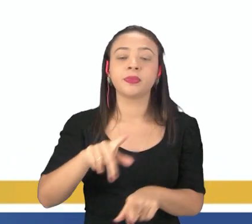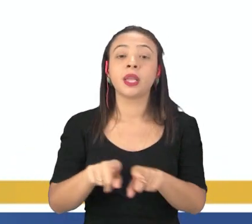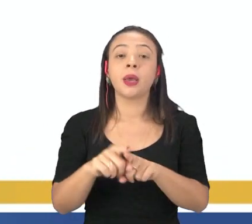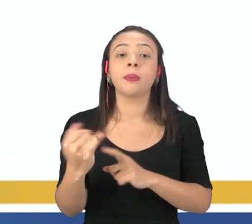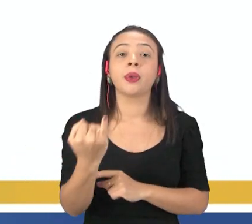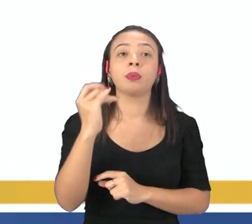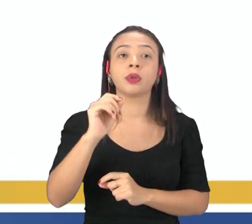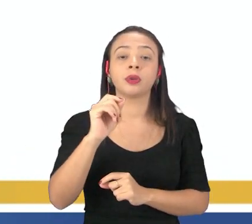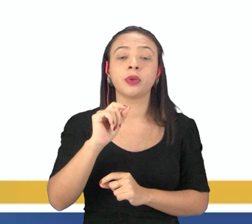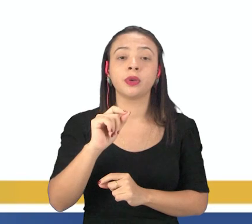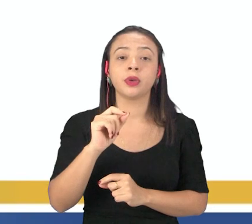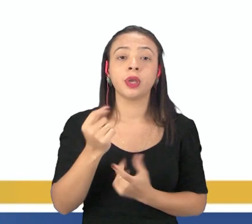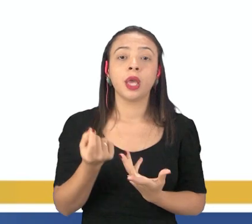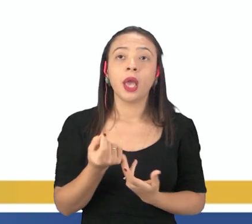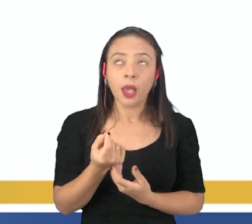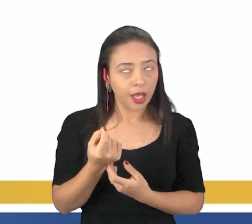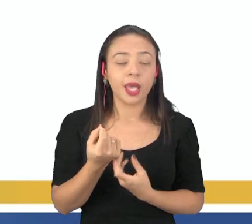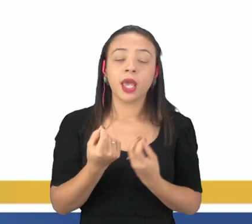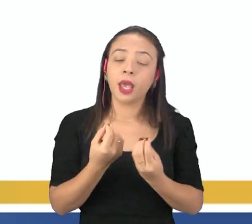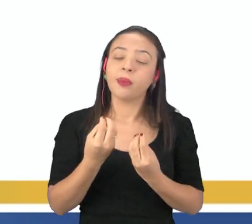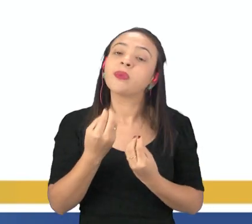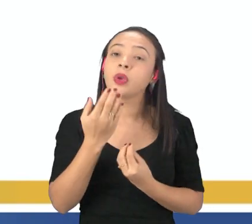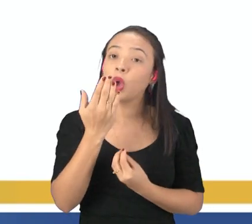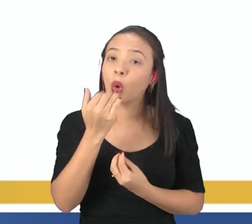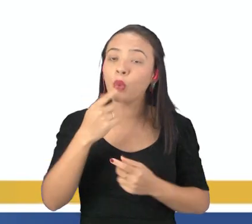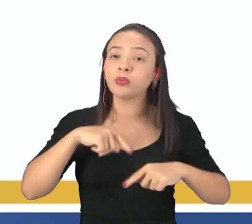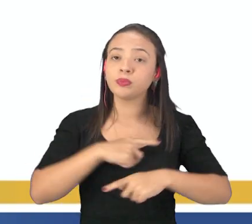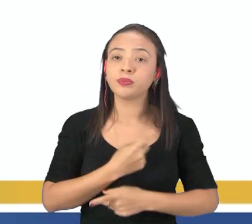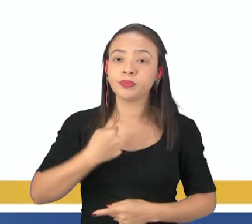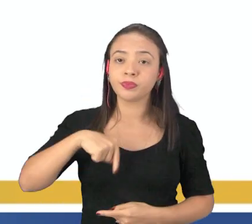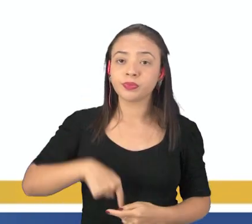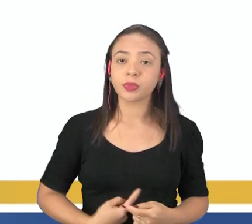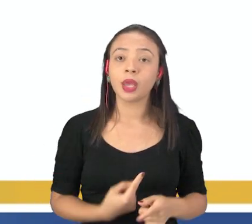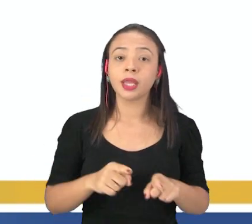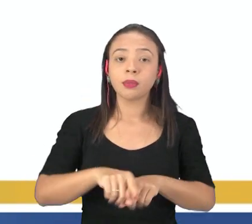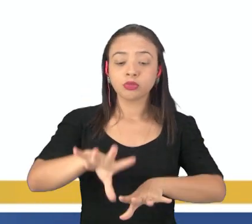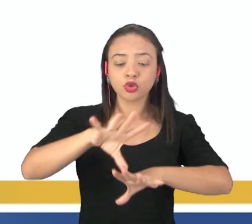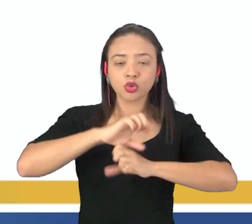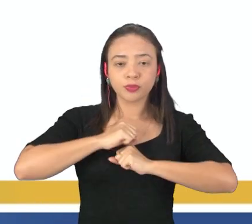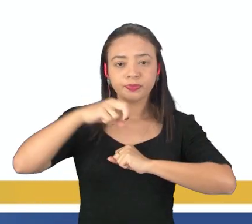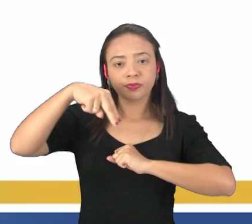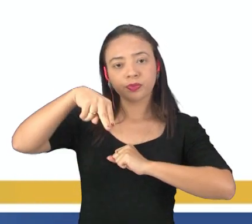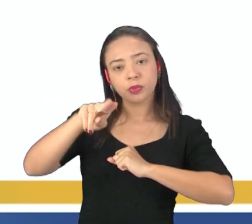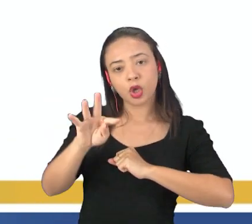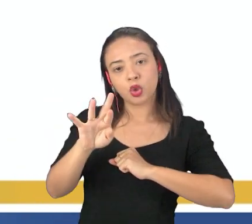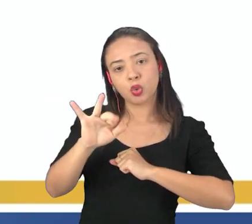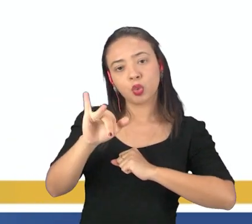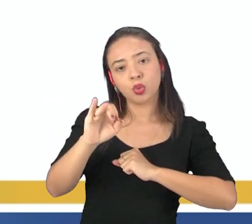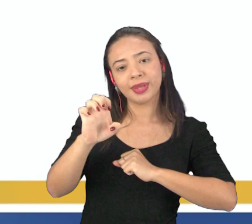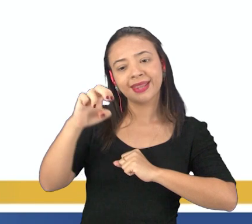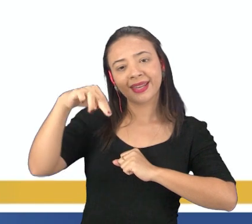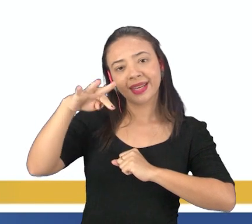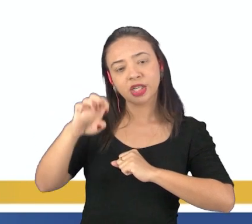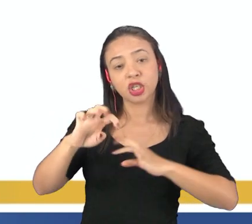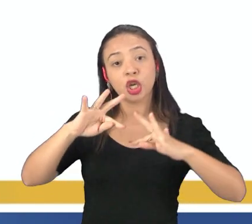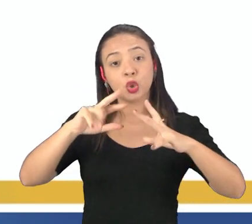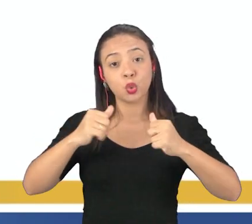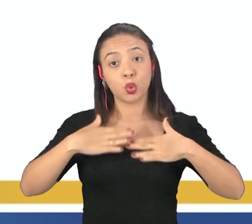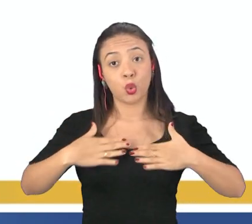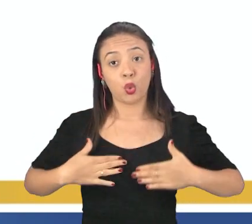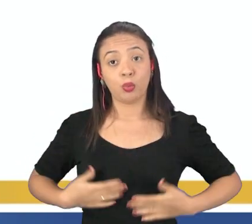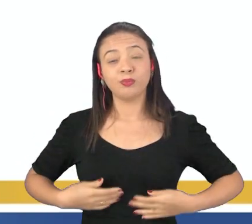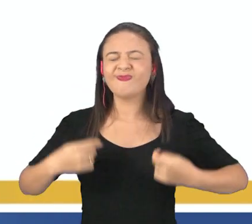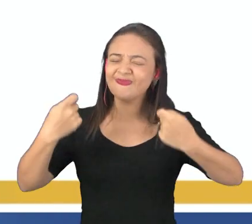esse transporte. É importante para a digestão, como eu falei para vocês, e até para o processo de absorção dos nutrientes, que é tudo aquilo